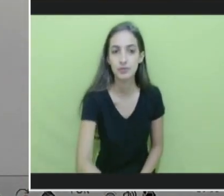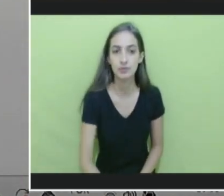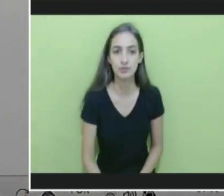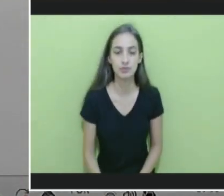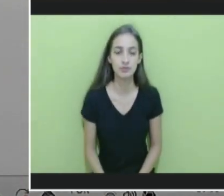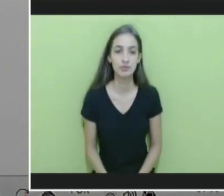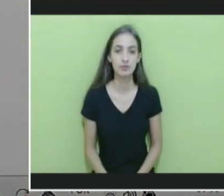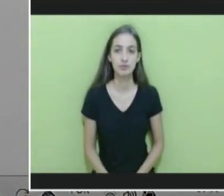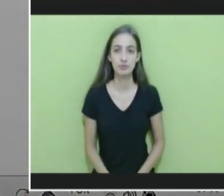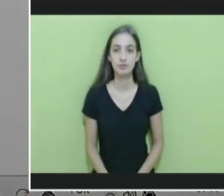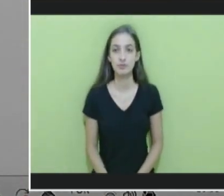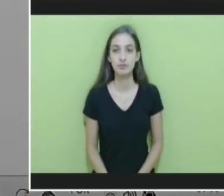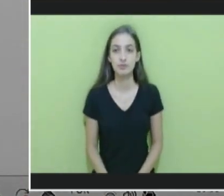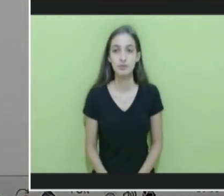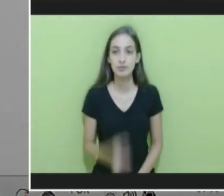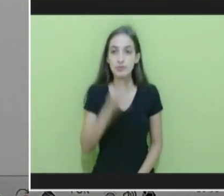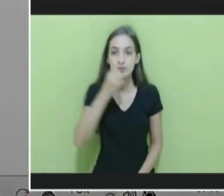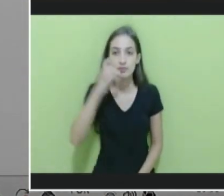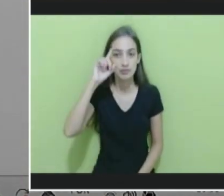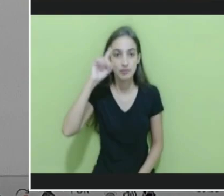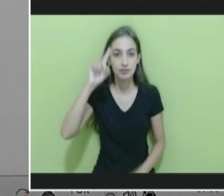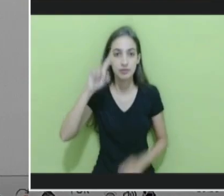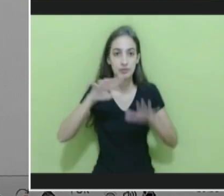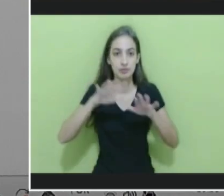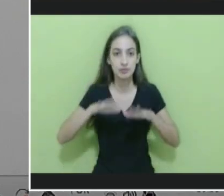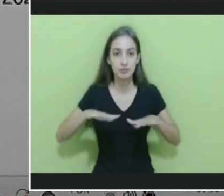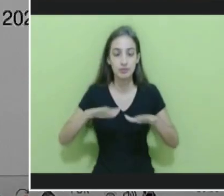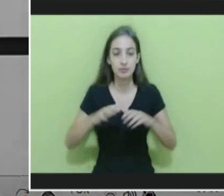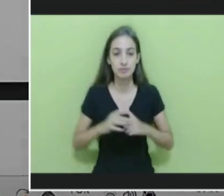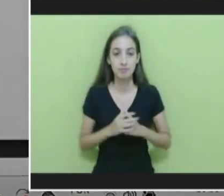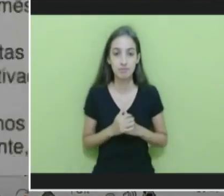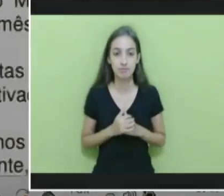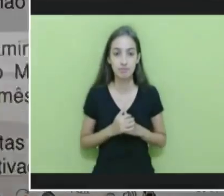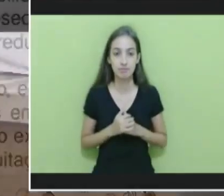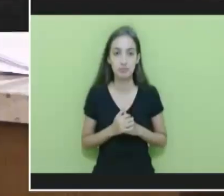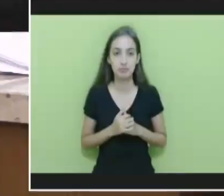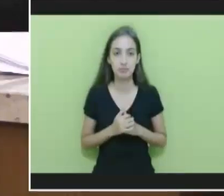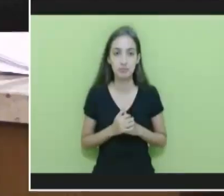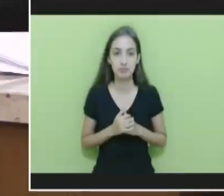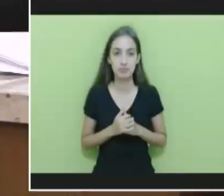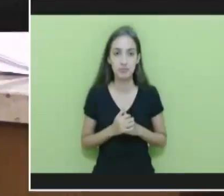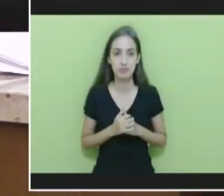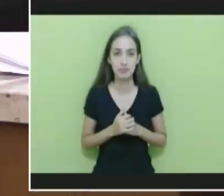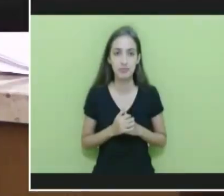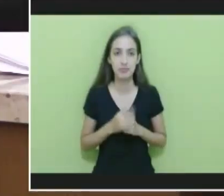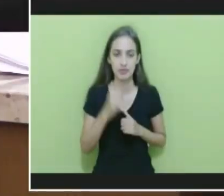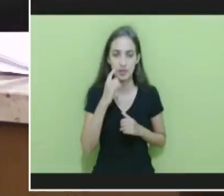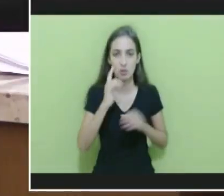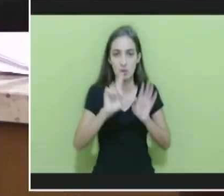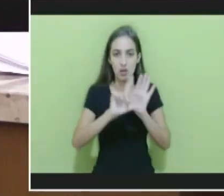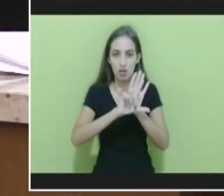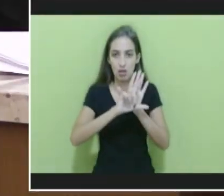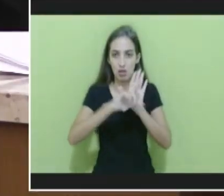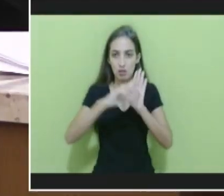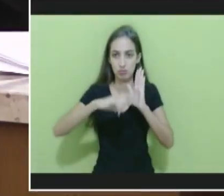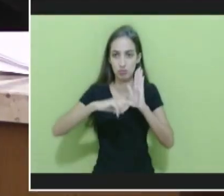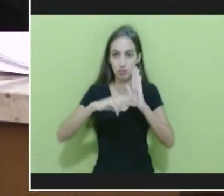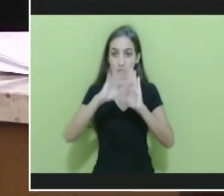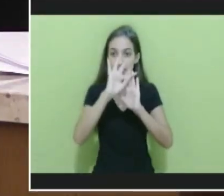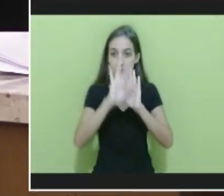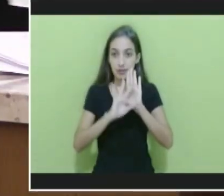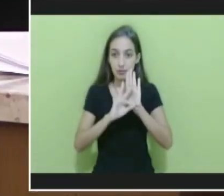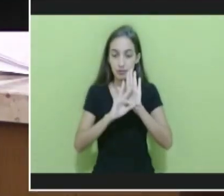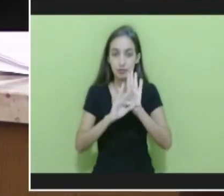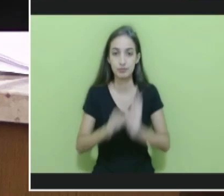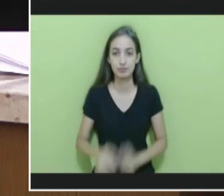Bom dia a todos. Então, essa parte seria a parte escrita da lei, o texto em si. Aí agora